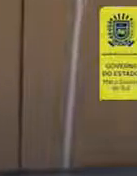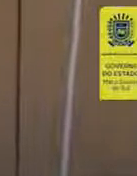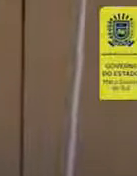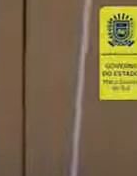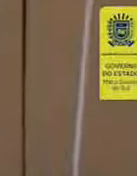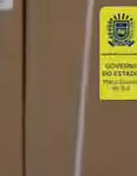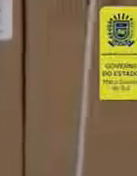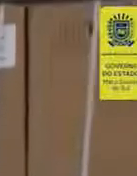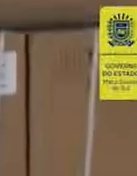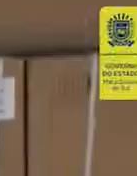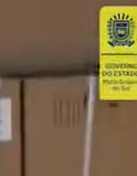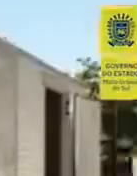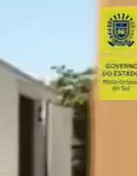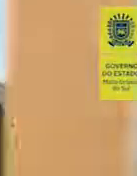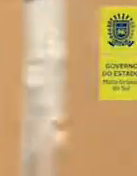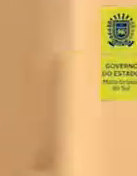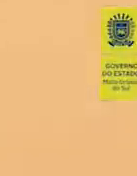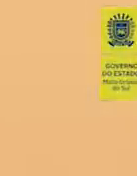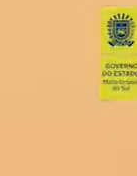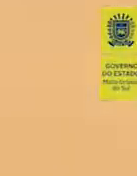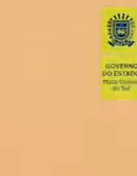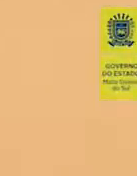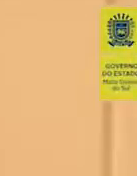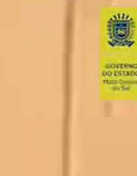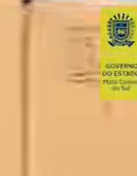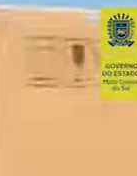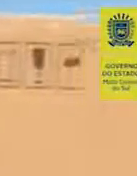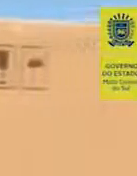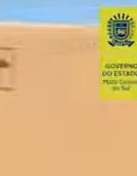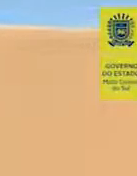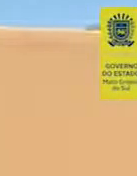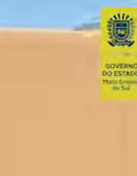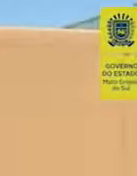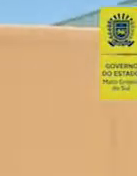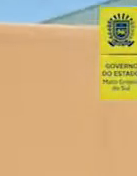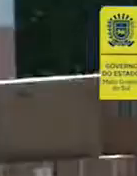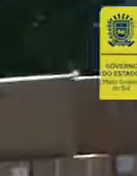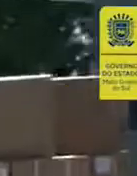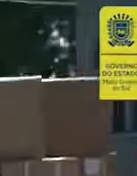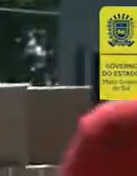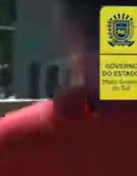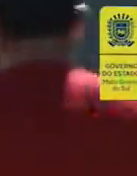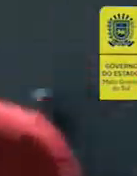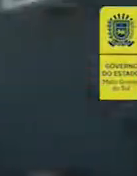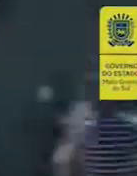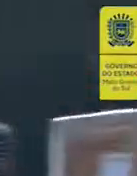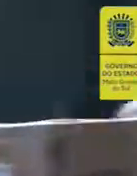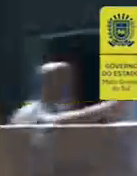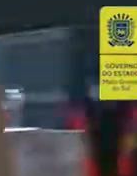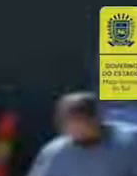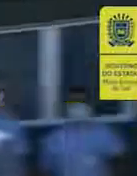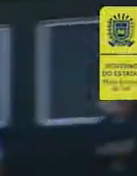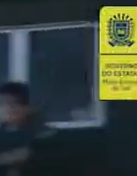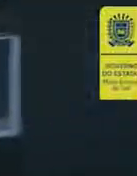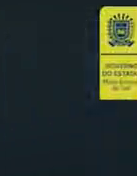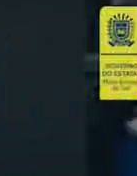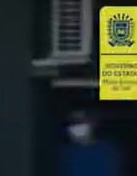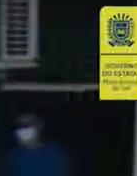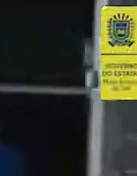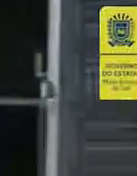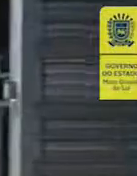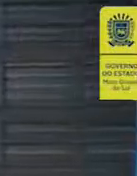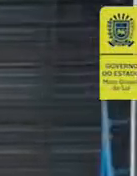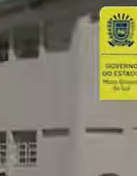respiradores mecânicos e equipamentos de proteção individual essenciais para o combate ao novo coronavírus